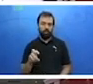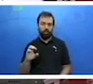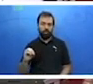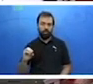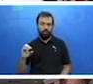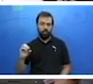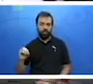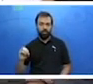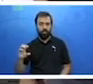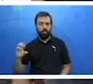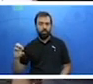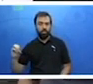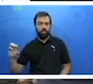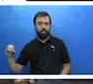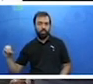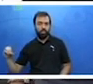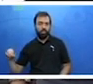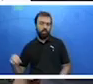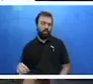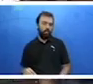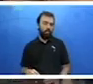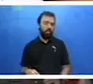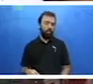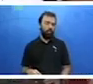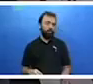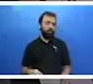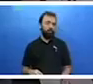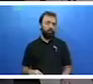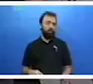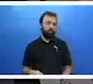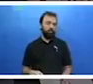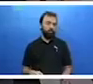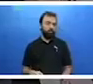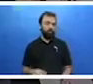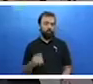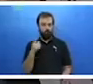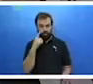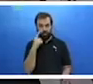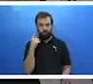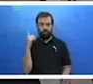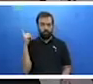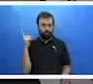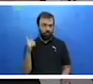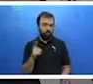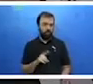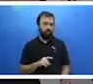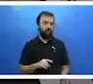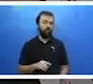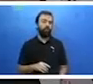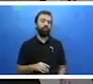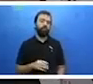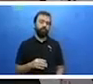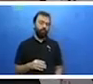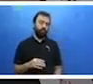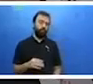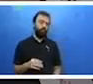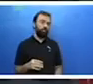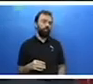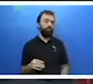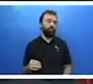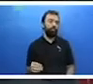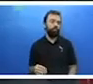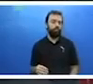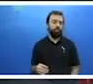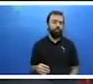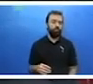500.000. Então, percebam que aproximado. E para isso, a gente colocou em ordem decrescente e a gente